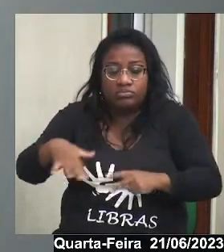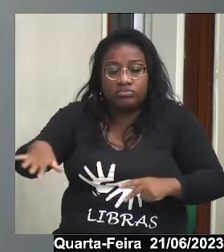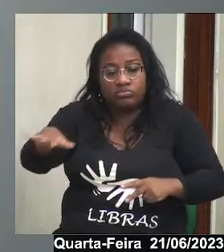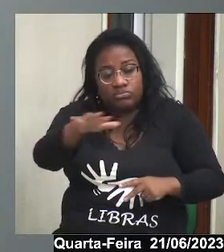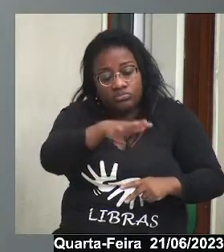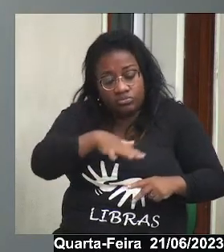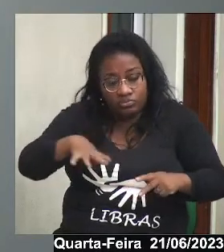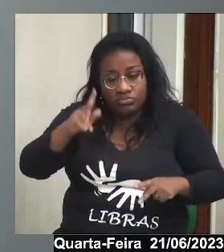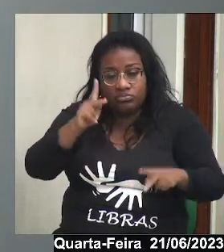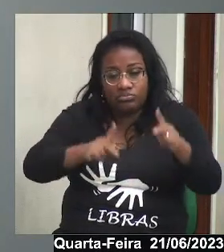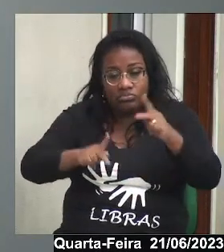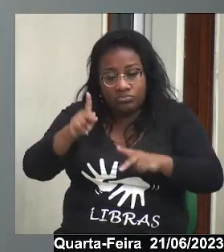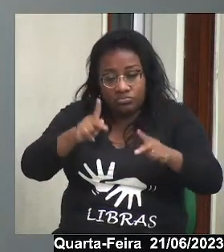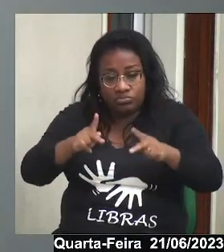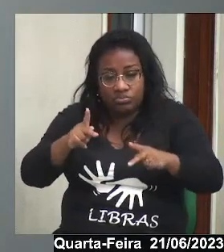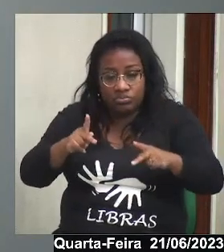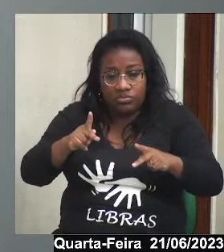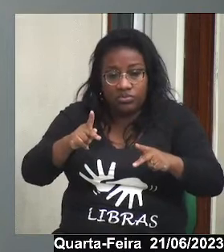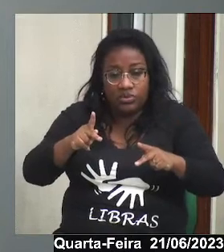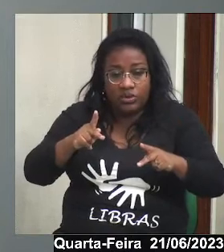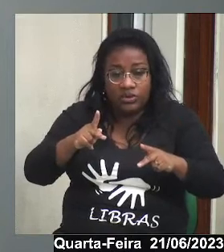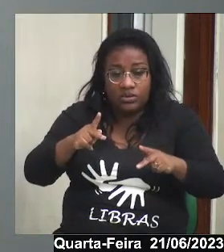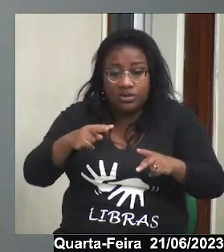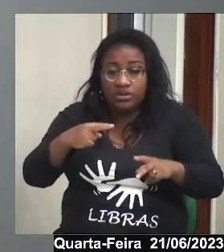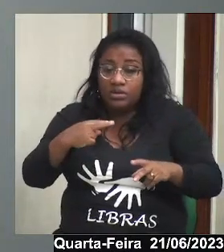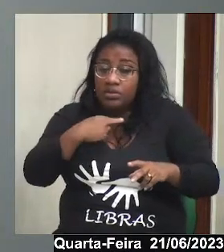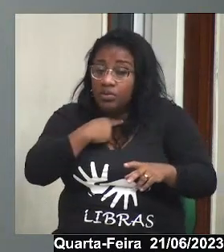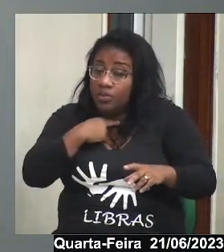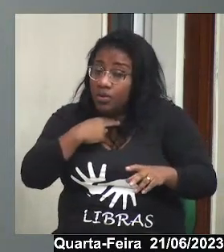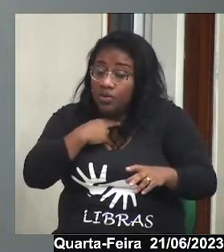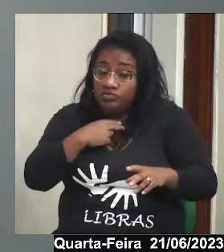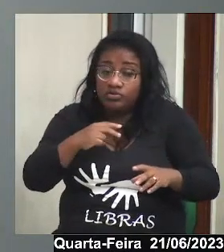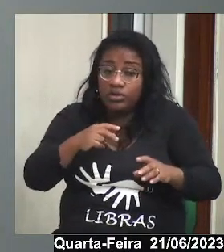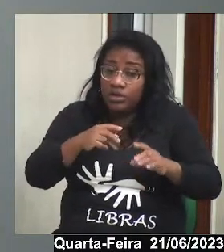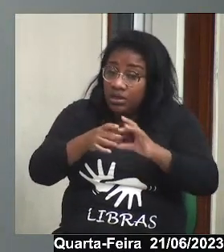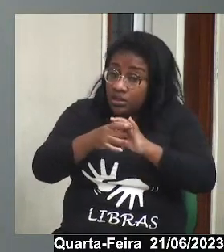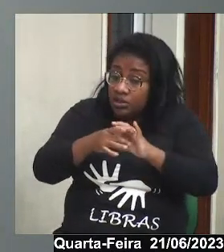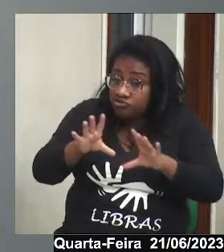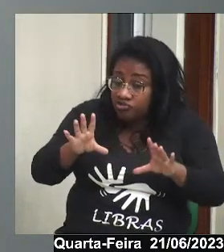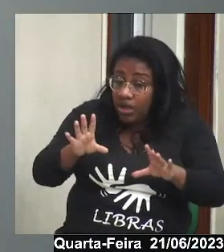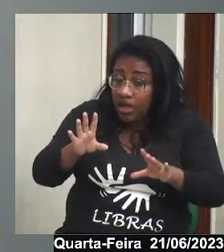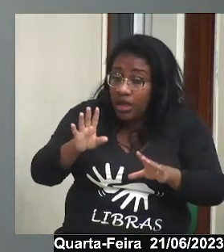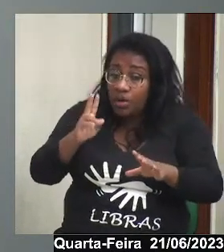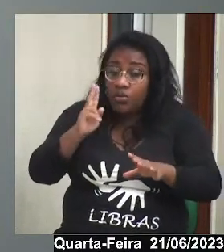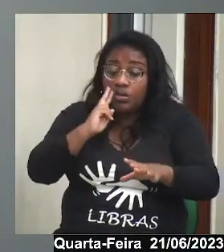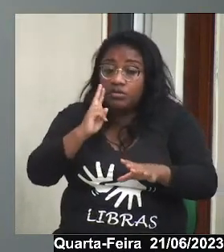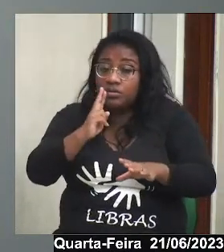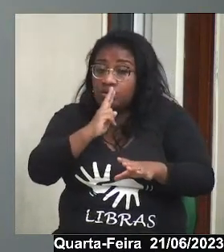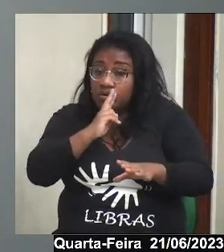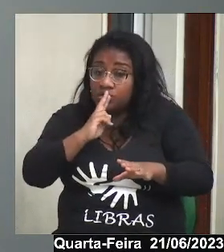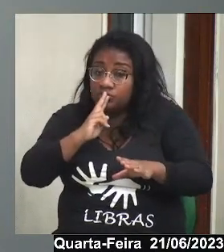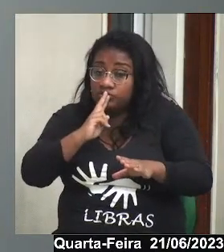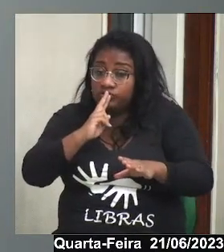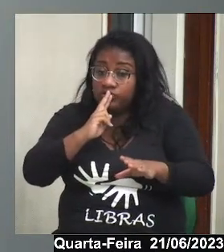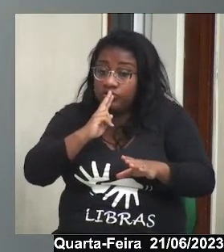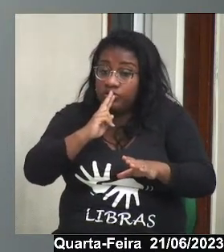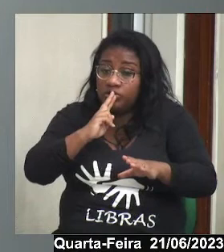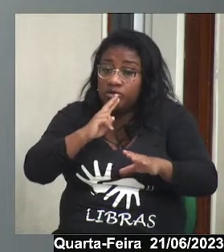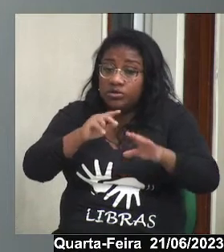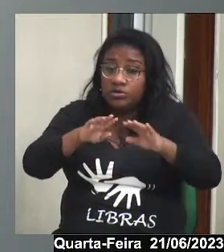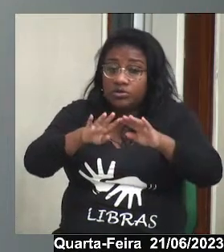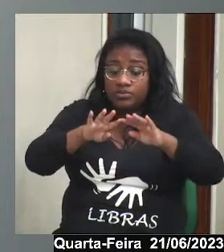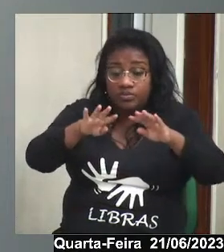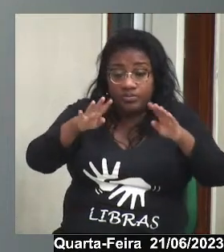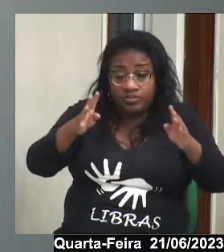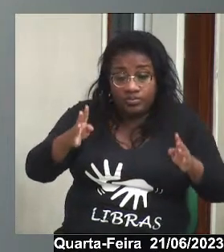nosso centro, para impedir que os bares possam avançar sobre a nossa feira. E eu tenho algumas sugestões,